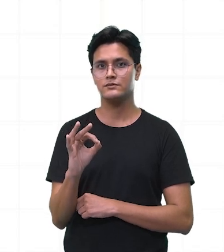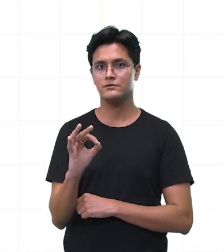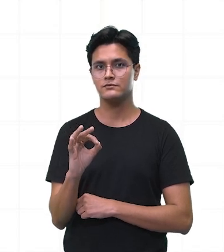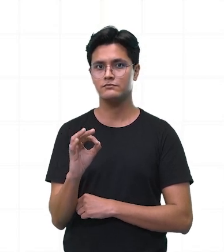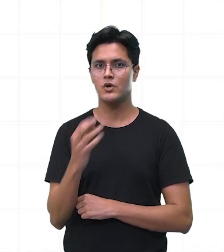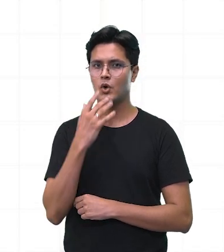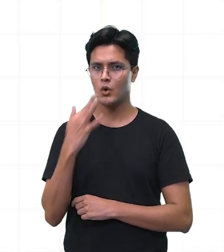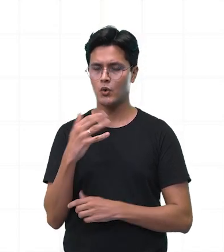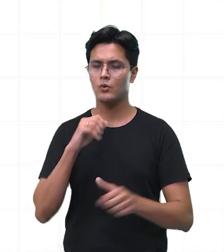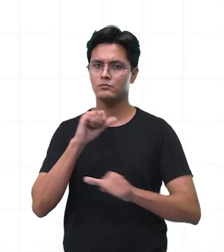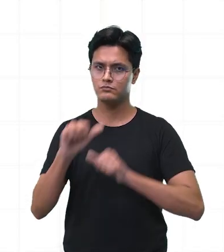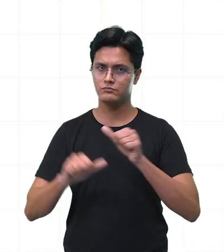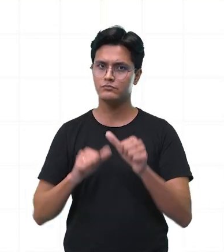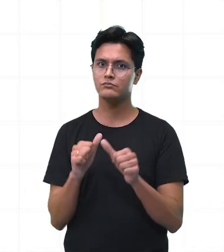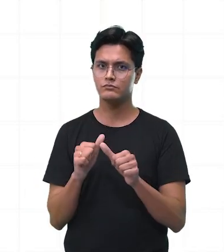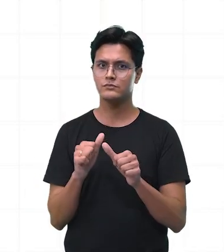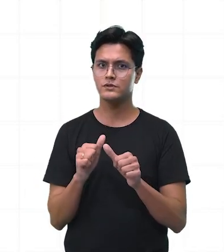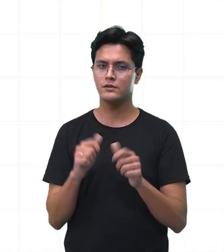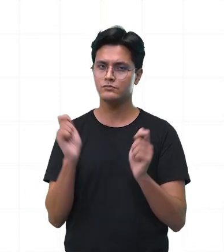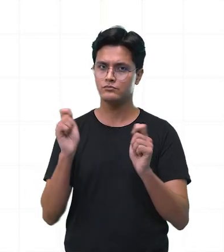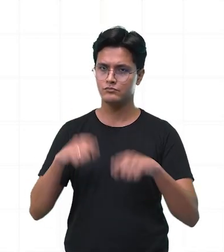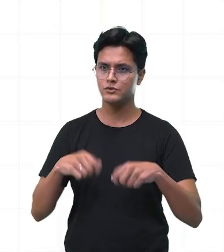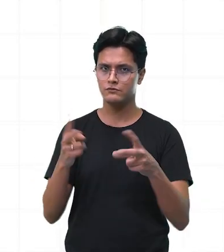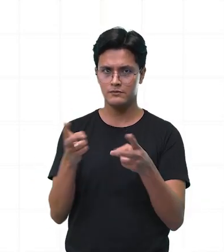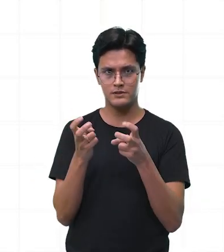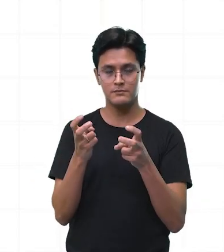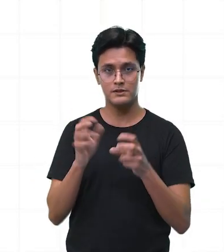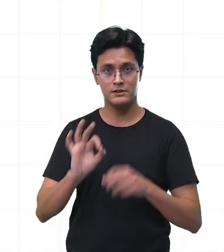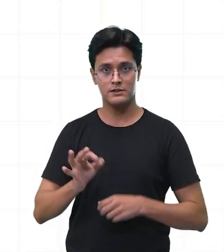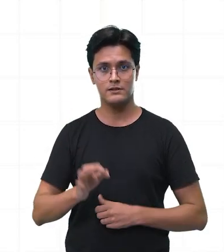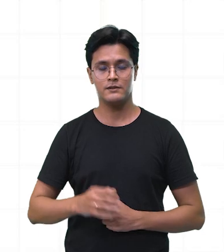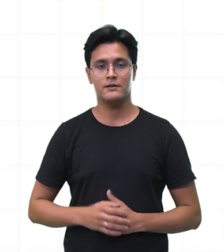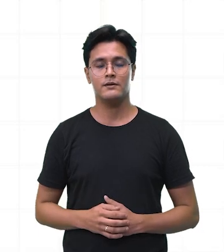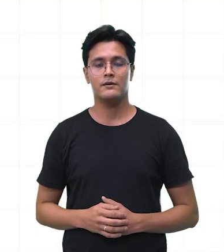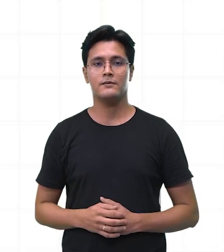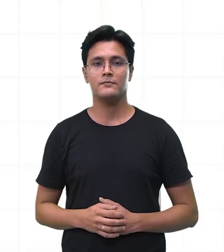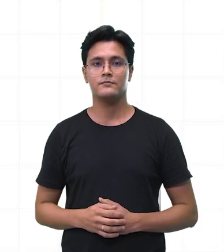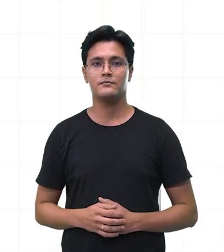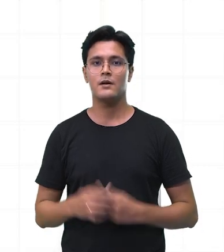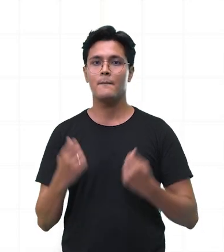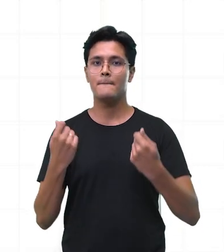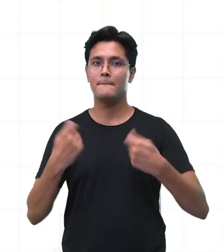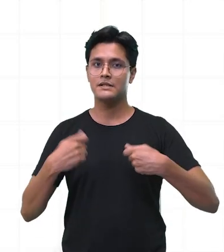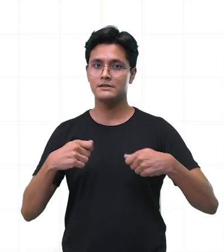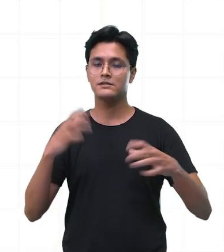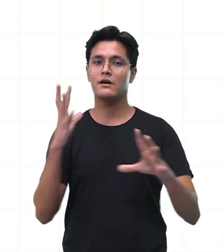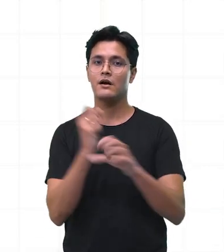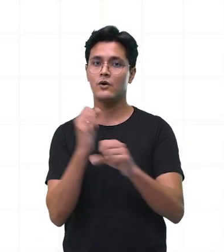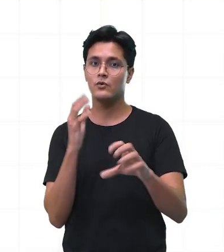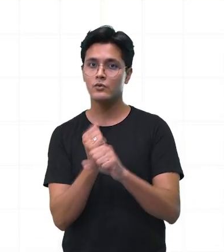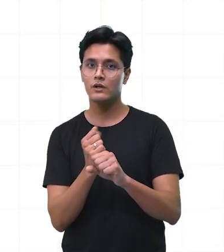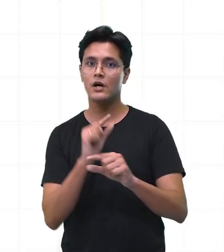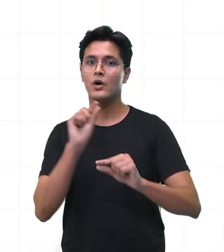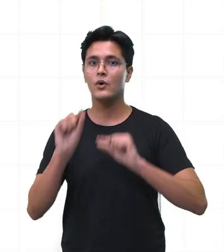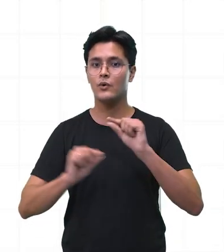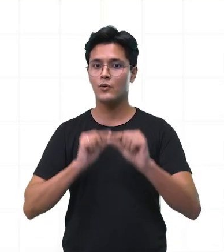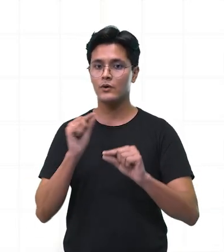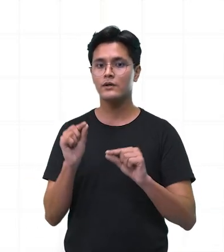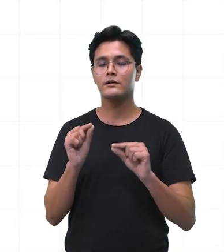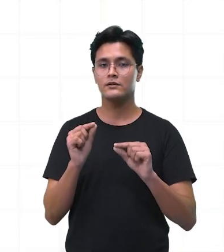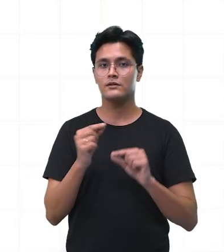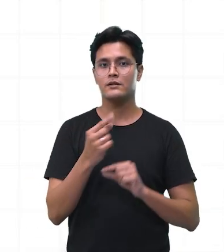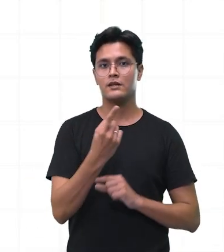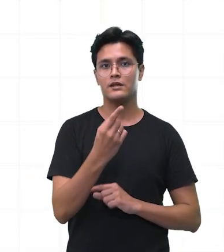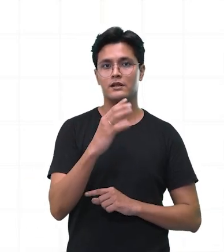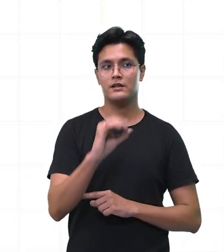para ficar diferente o primeiro do segundo, tá? Ou seja, ele vai precisar calcular quanto que é